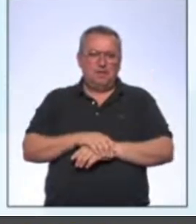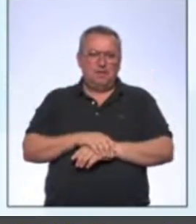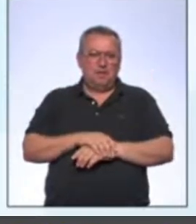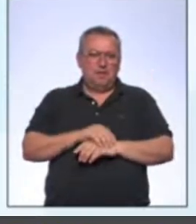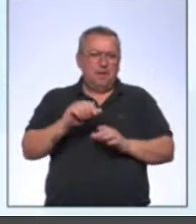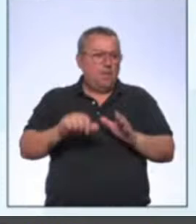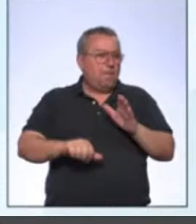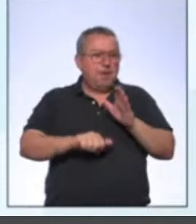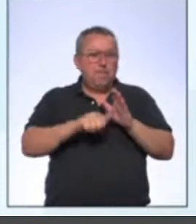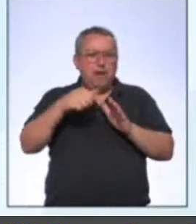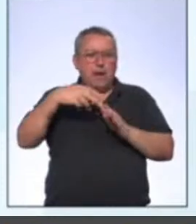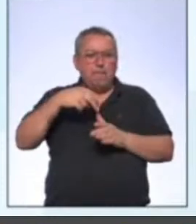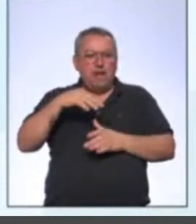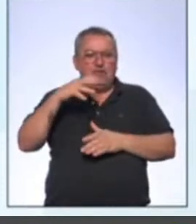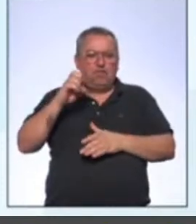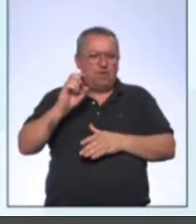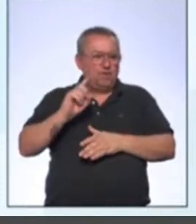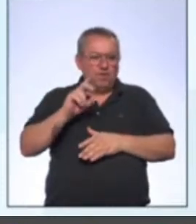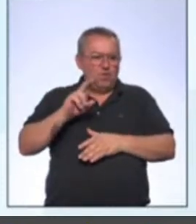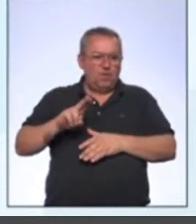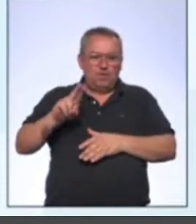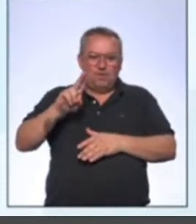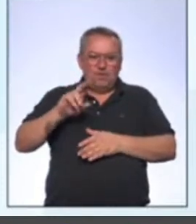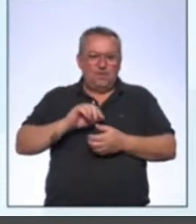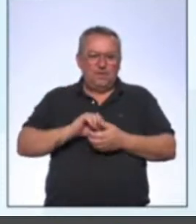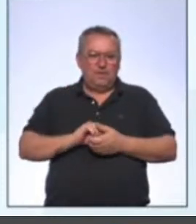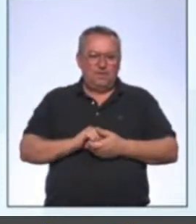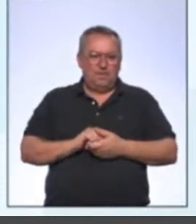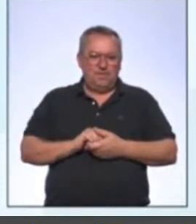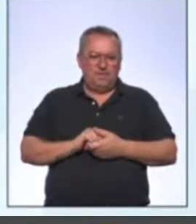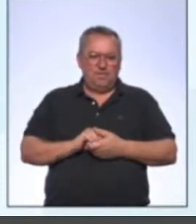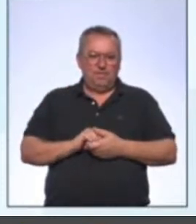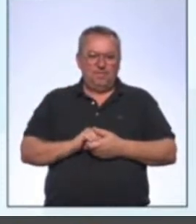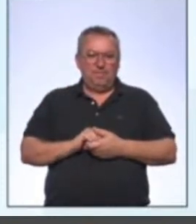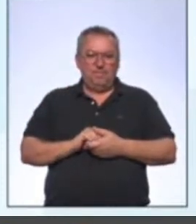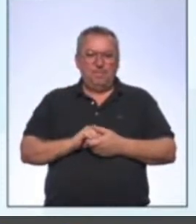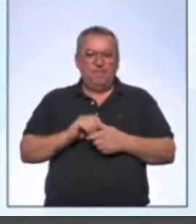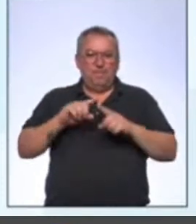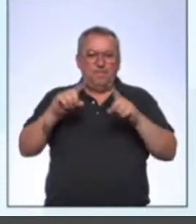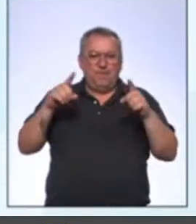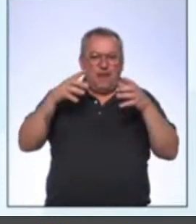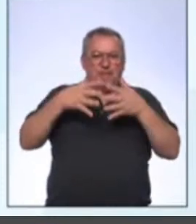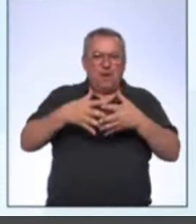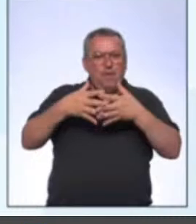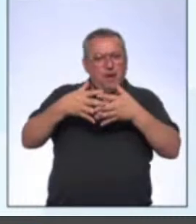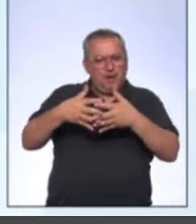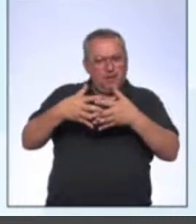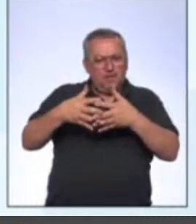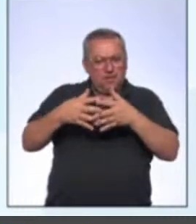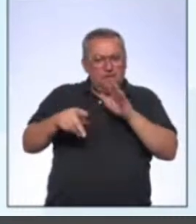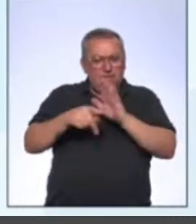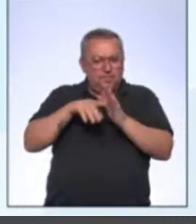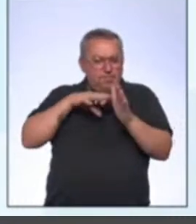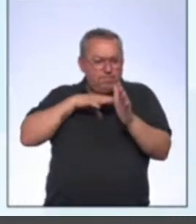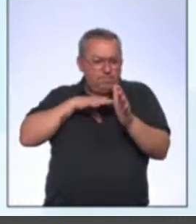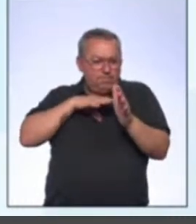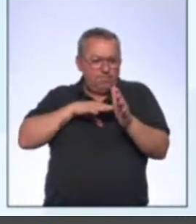Primeiramente eu não uso. Mas vamos lá. Então, quem tem a vista se atrapalha, que seria atrapalha na linguagem